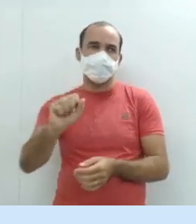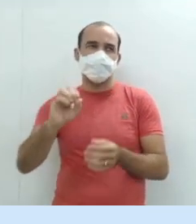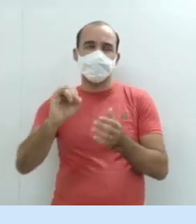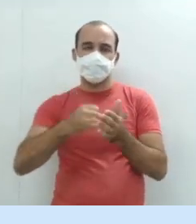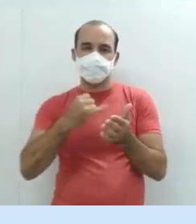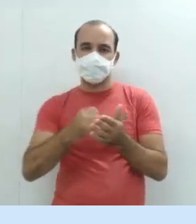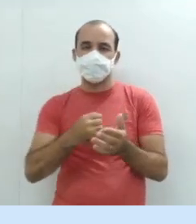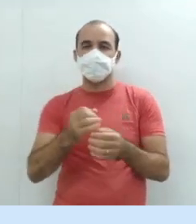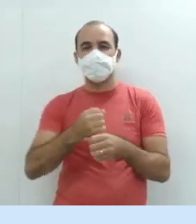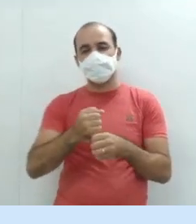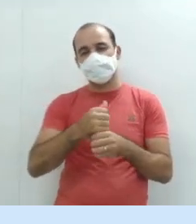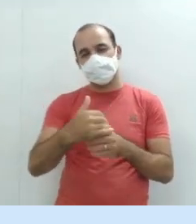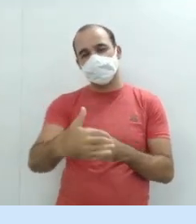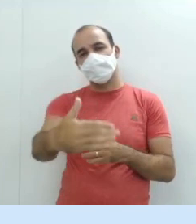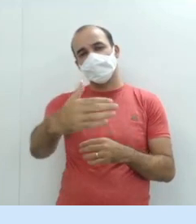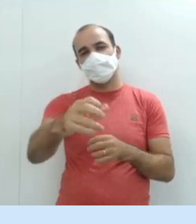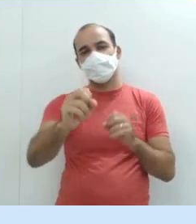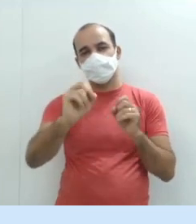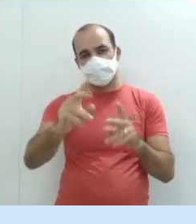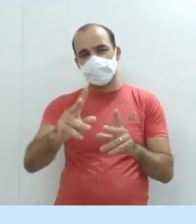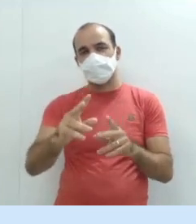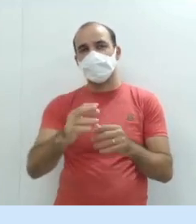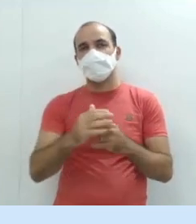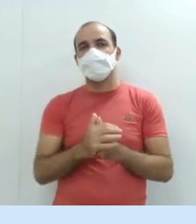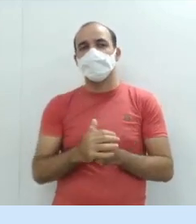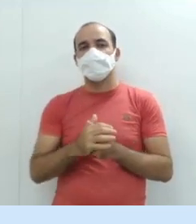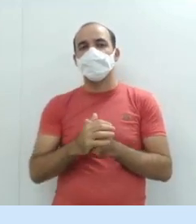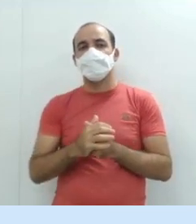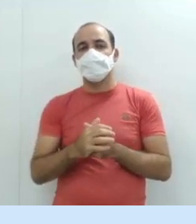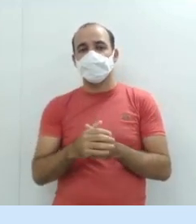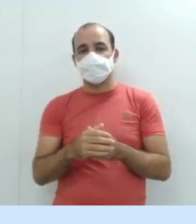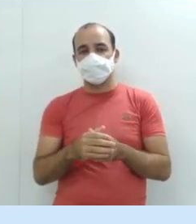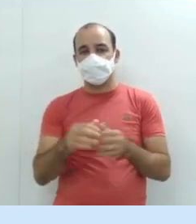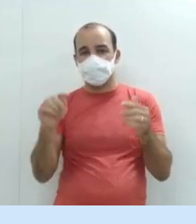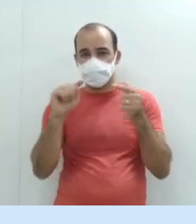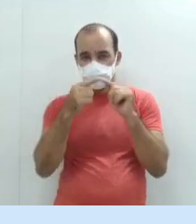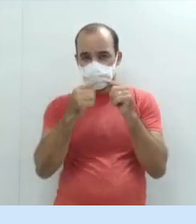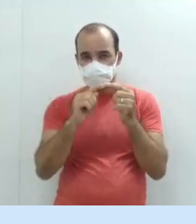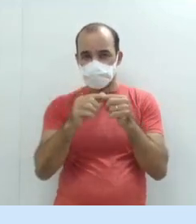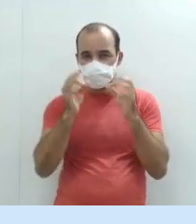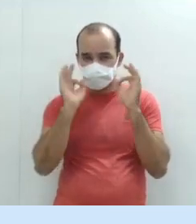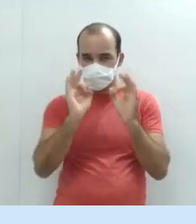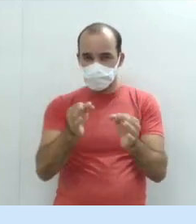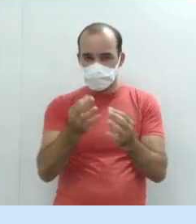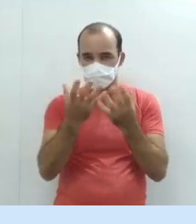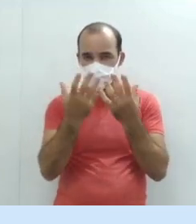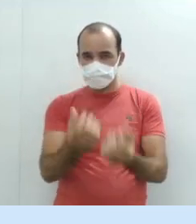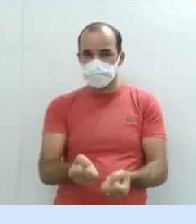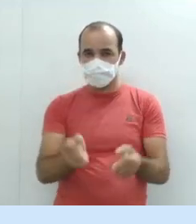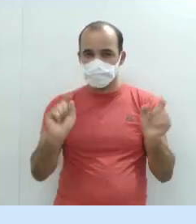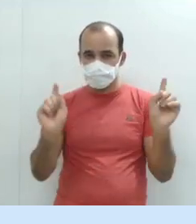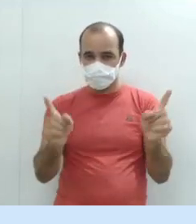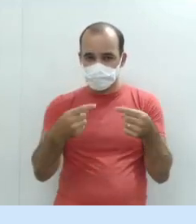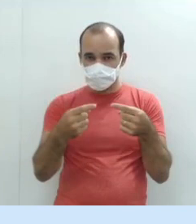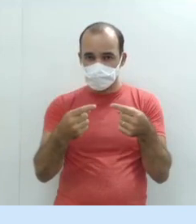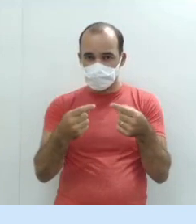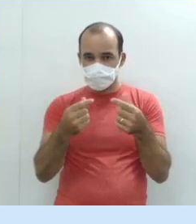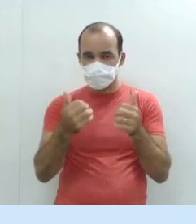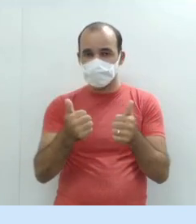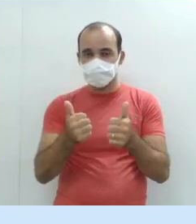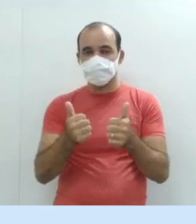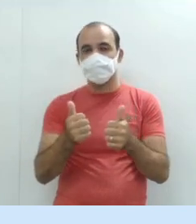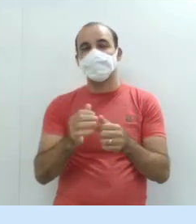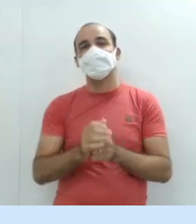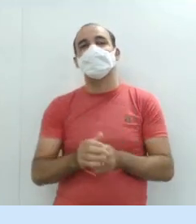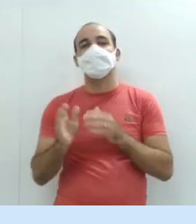SSA 2022. Fechado? Posso contar com vocês? Estamos juntos, misturados, porém não aglomerados? Muito